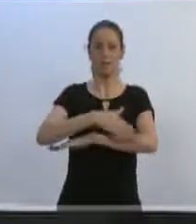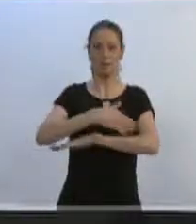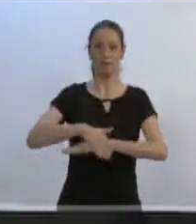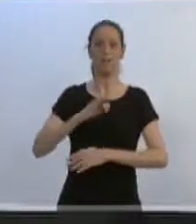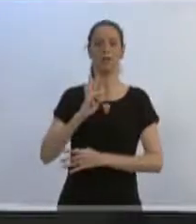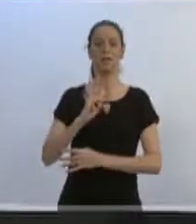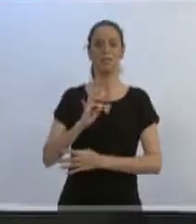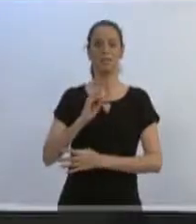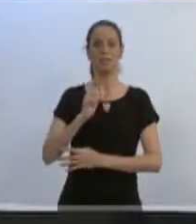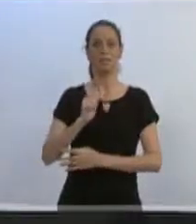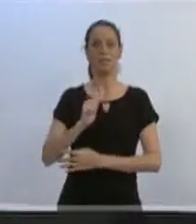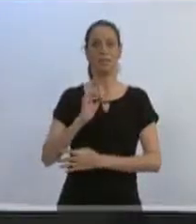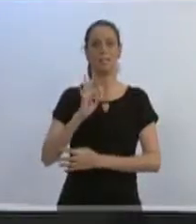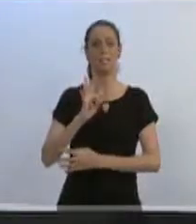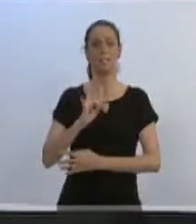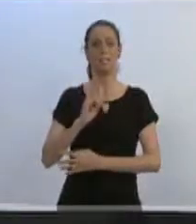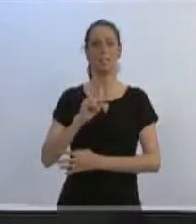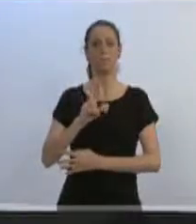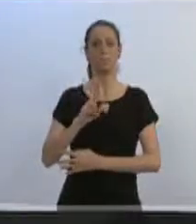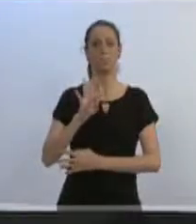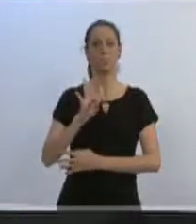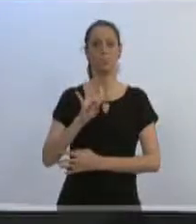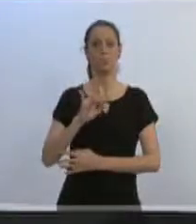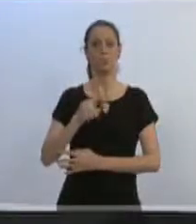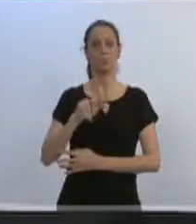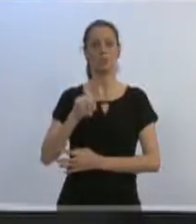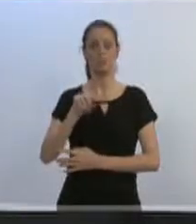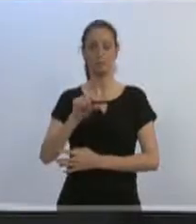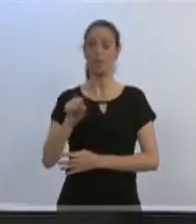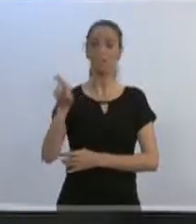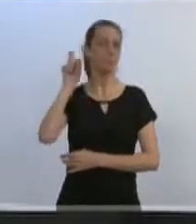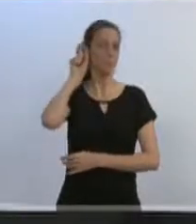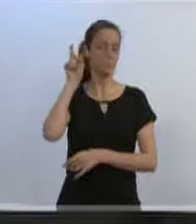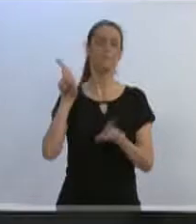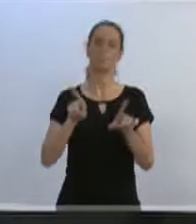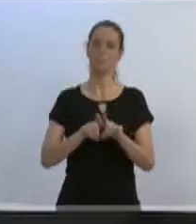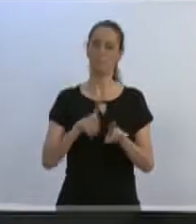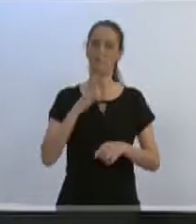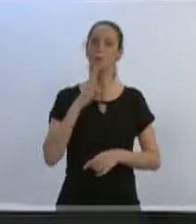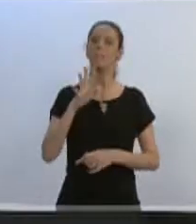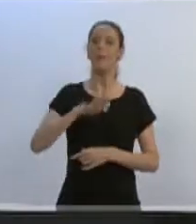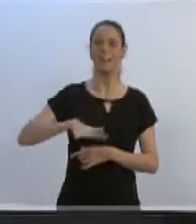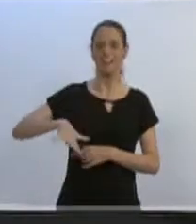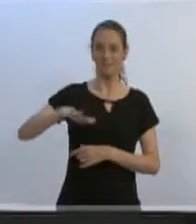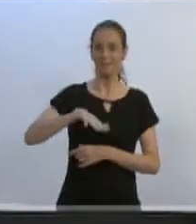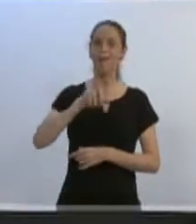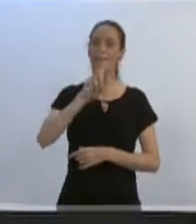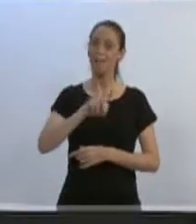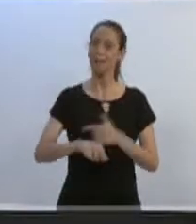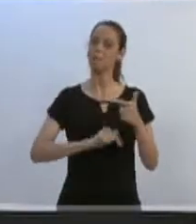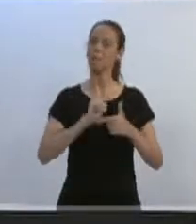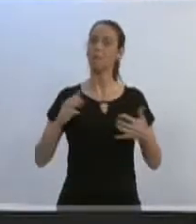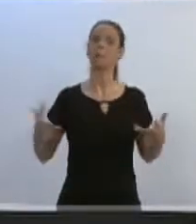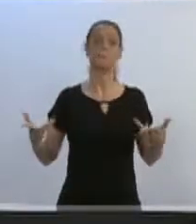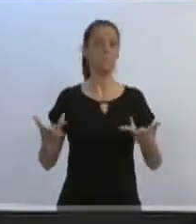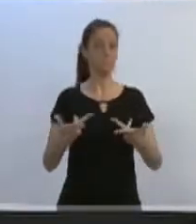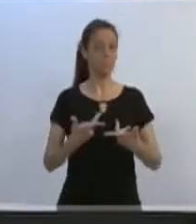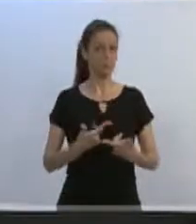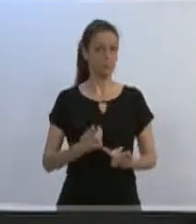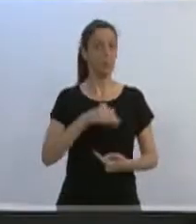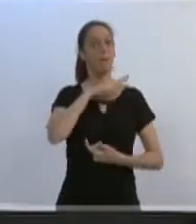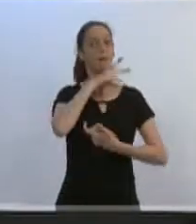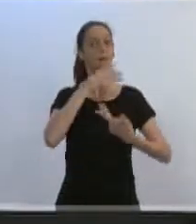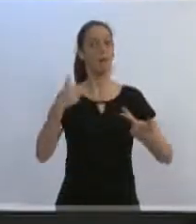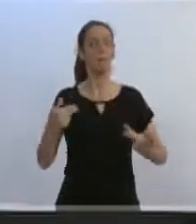acompanho e sem o trabalho brilhante como o mesmo também conhece naquela região que hoje faz com os animais hosni é